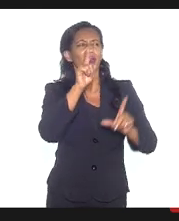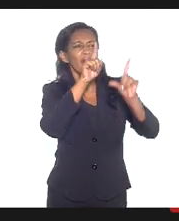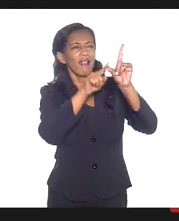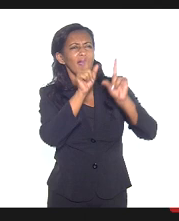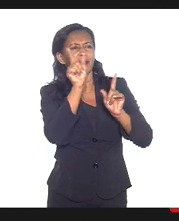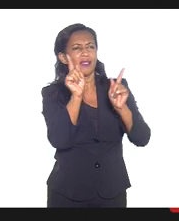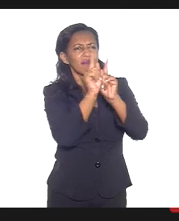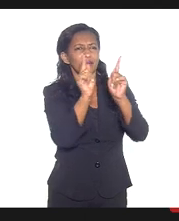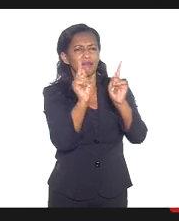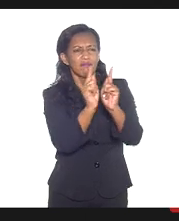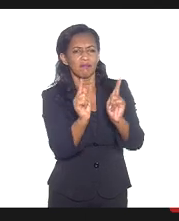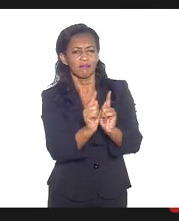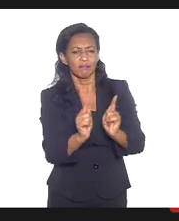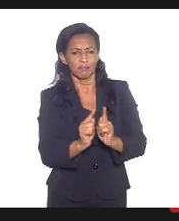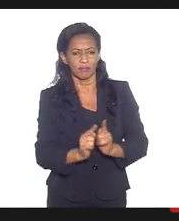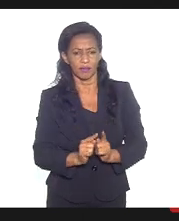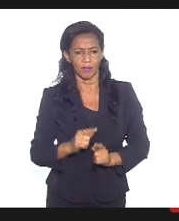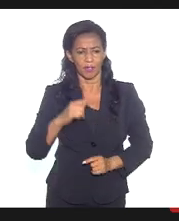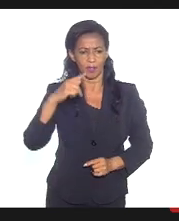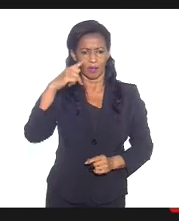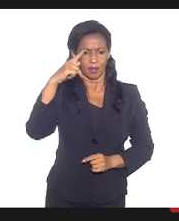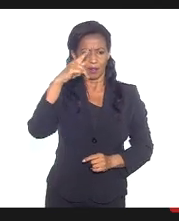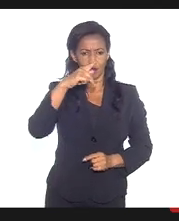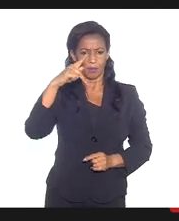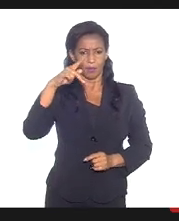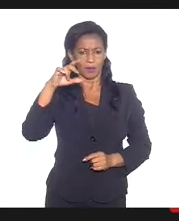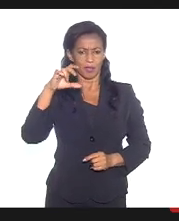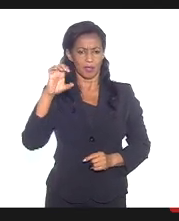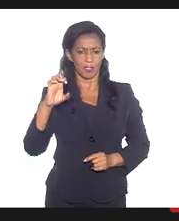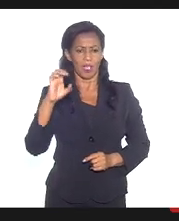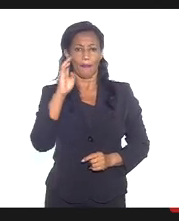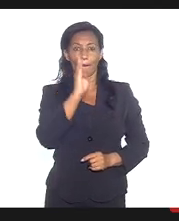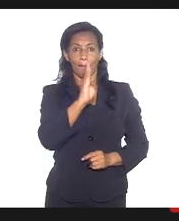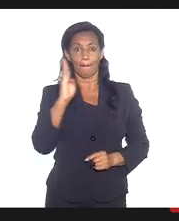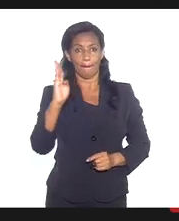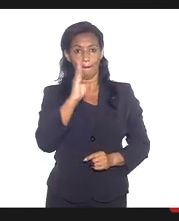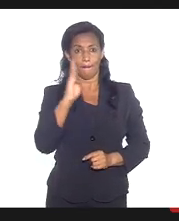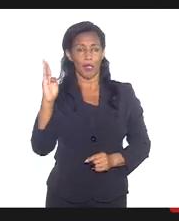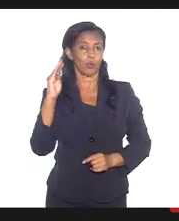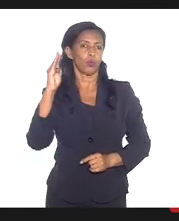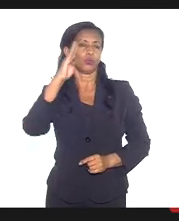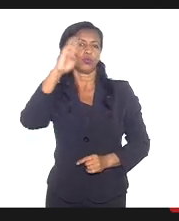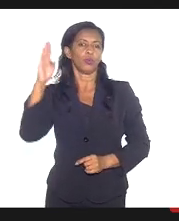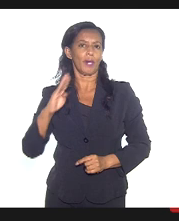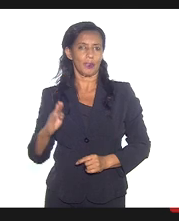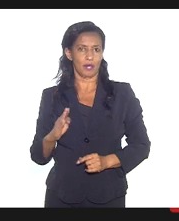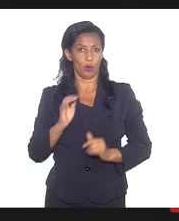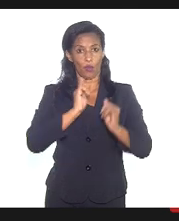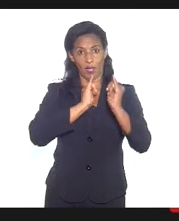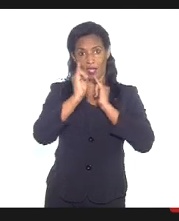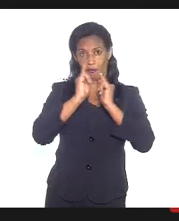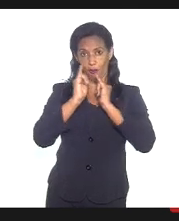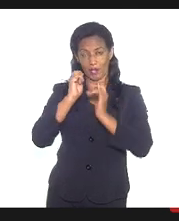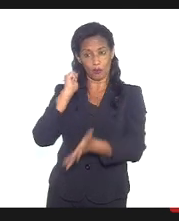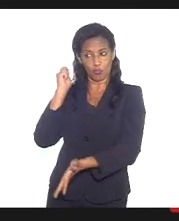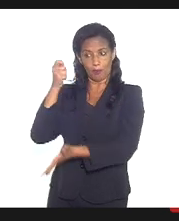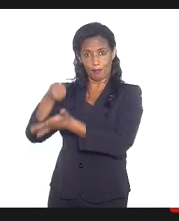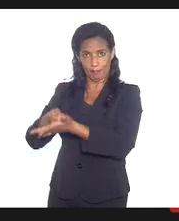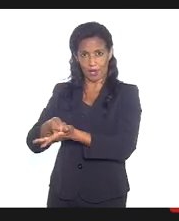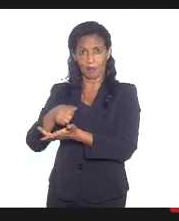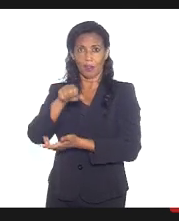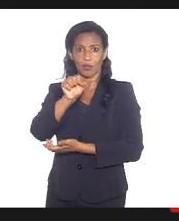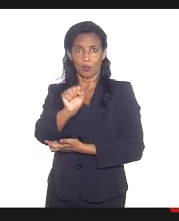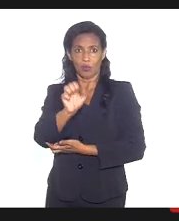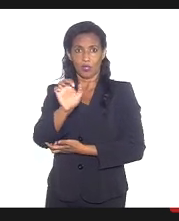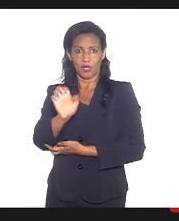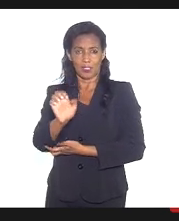favor. Então, o BBCA é o BB, o Sistema Banco do Brasil, que recebe o dado, tá, de pagamento aqui na Cefaz, né?